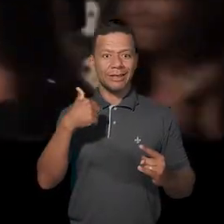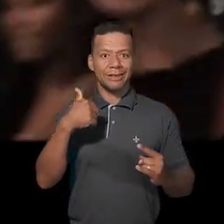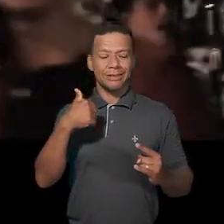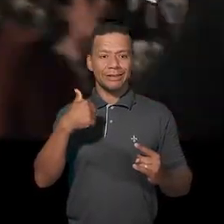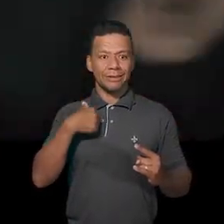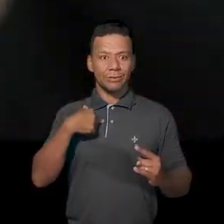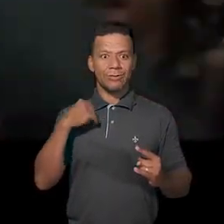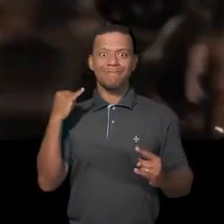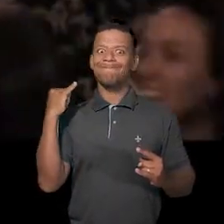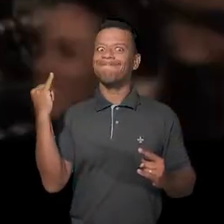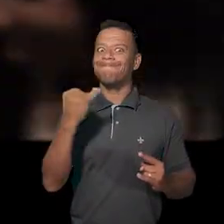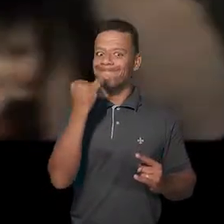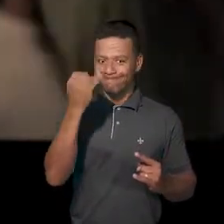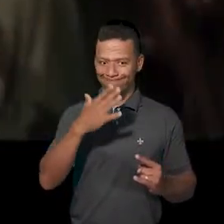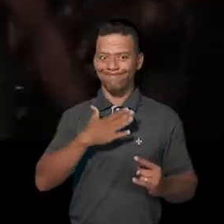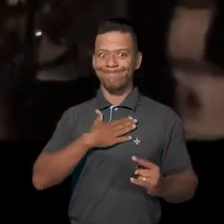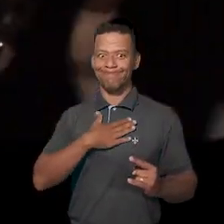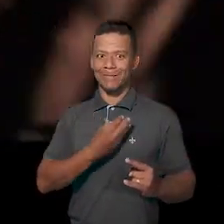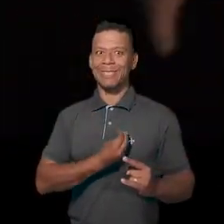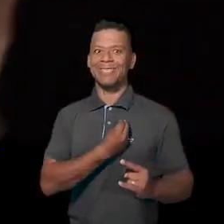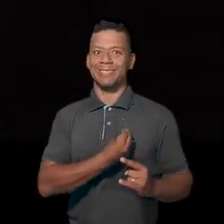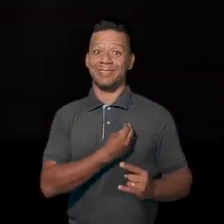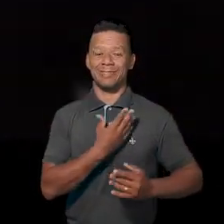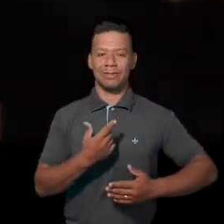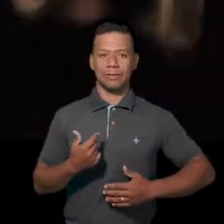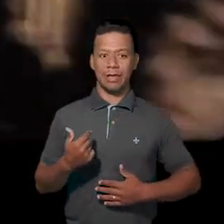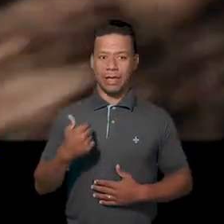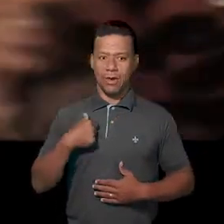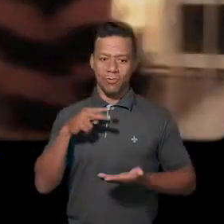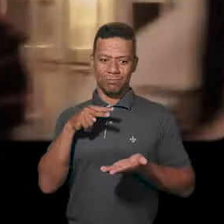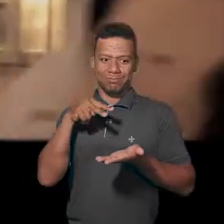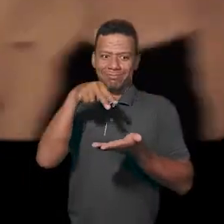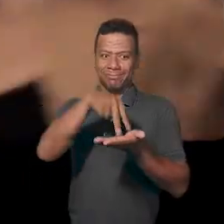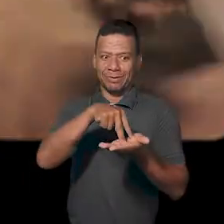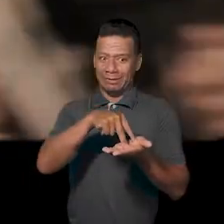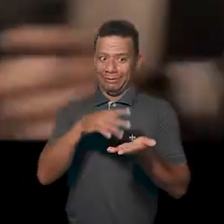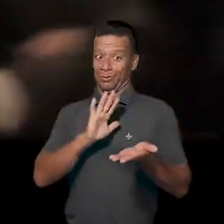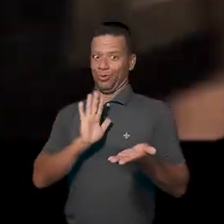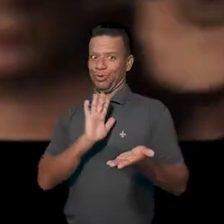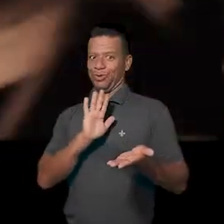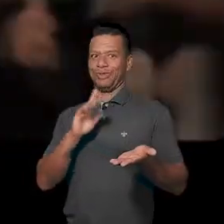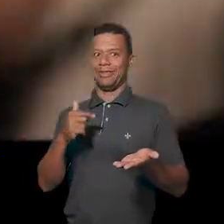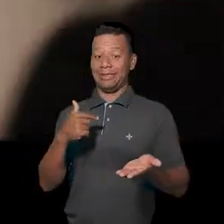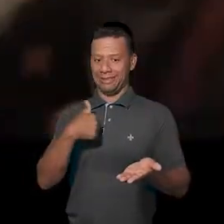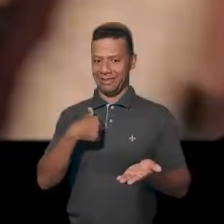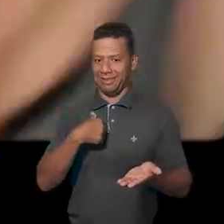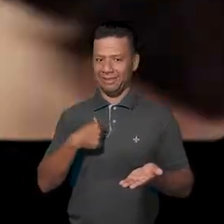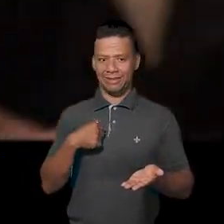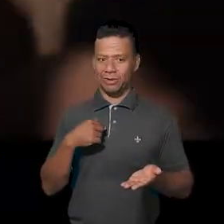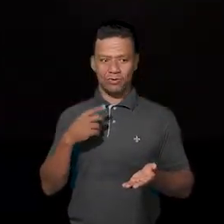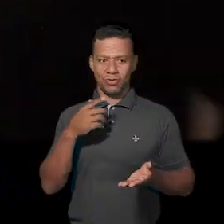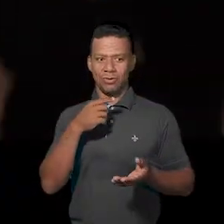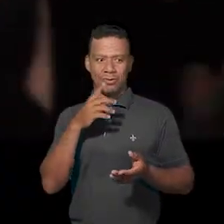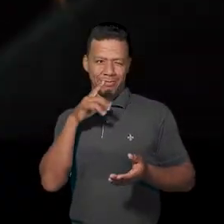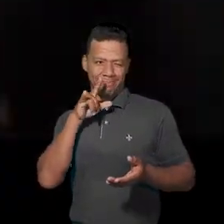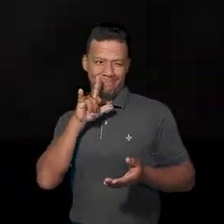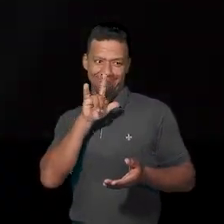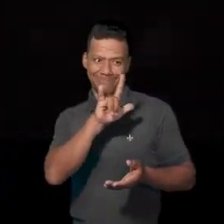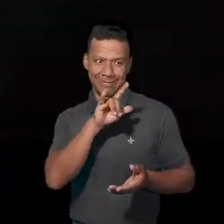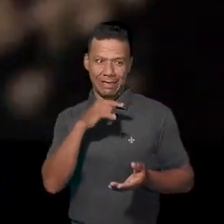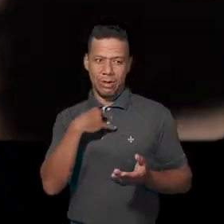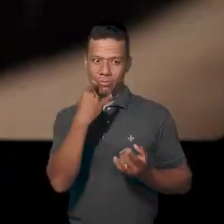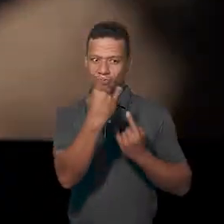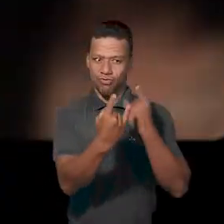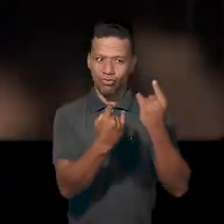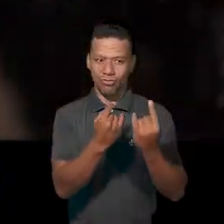coisas mais importantes da minha vida. Mas o palco nunca foi meu lugar. E não foi pela arte circense em si que